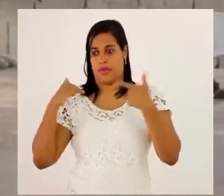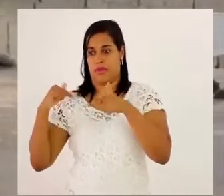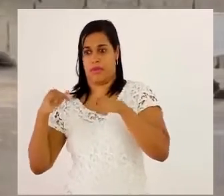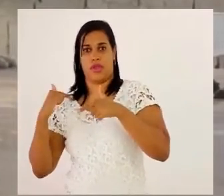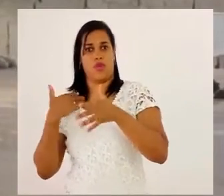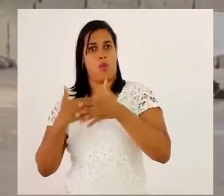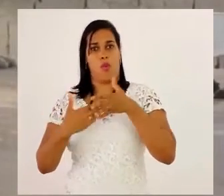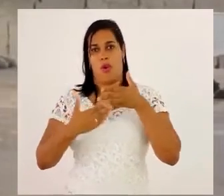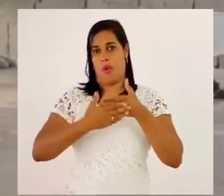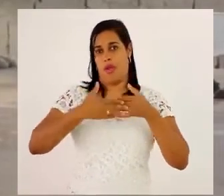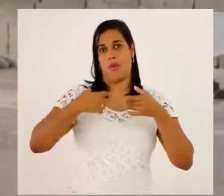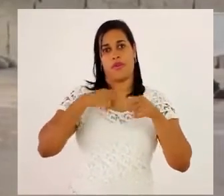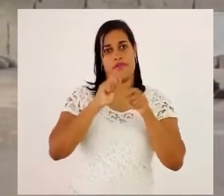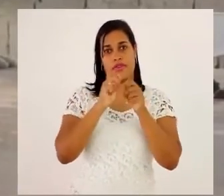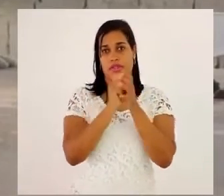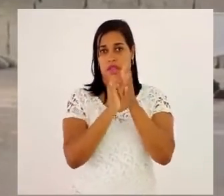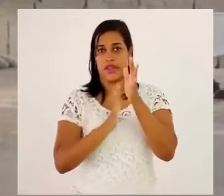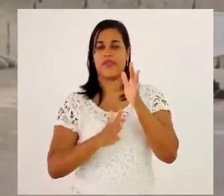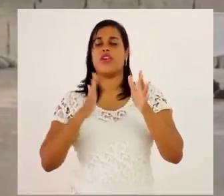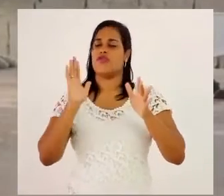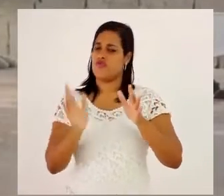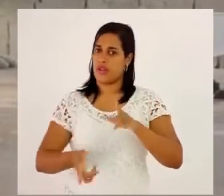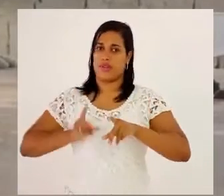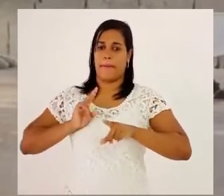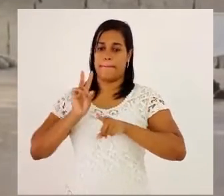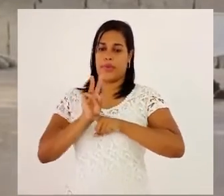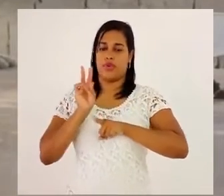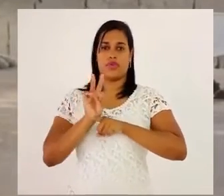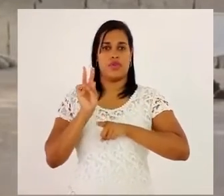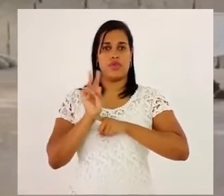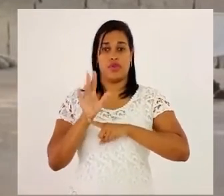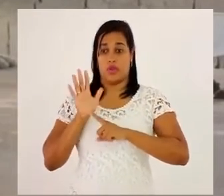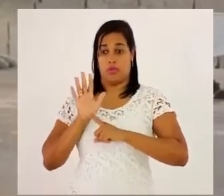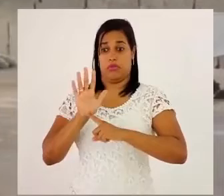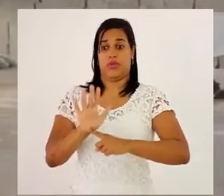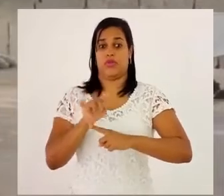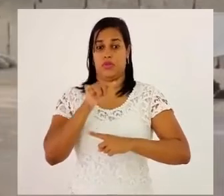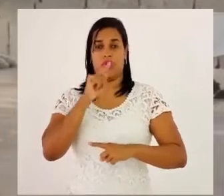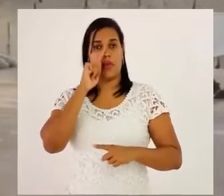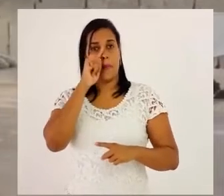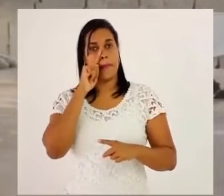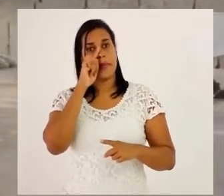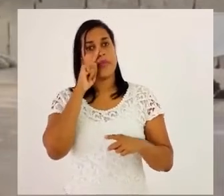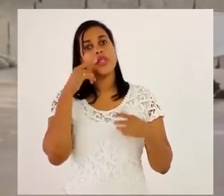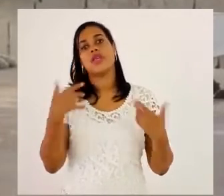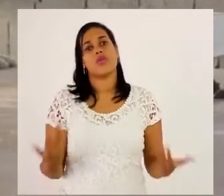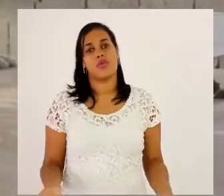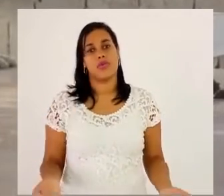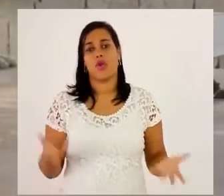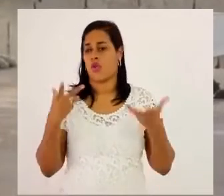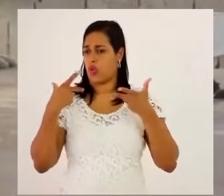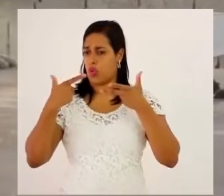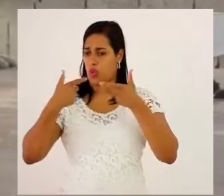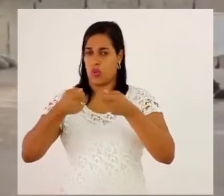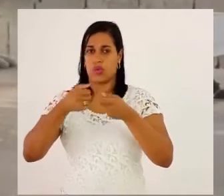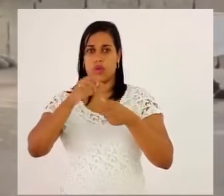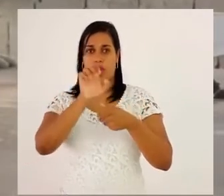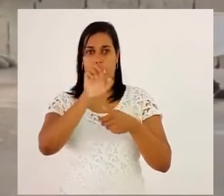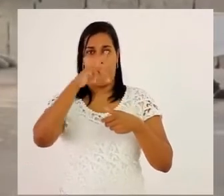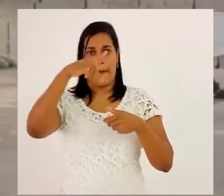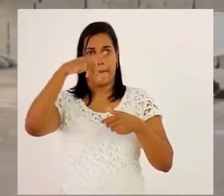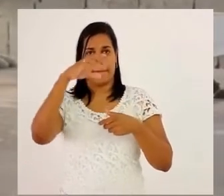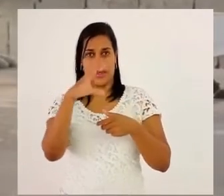Qualquer trabalhador que execute a atividade, ele vai estar protegido sem estar exposto àquele risco. Todo EPC é necessário,